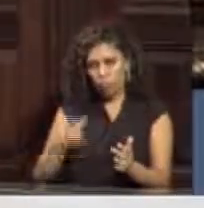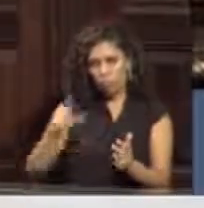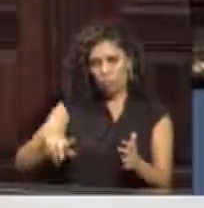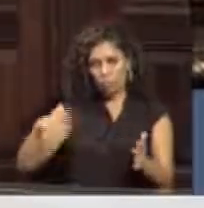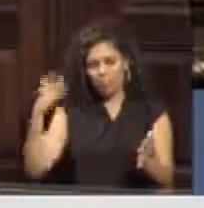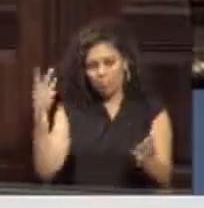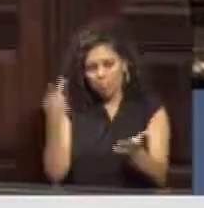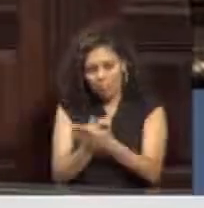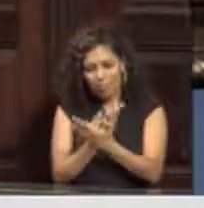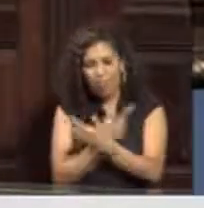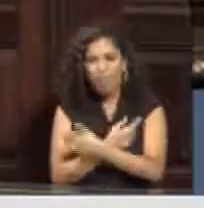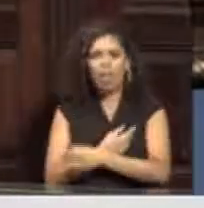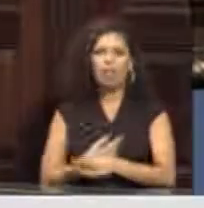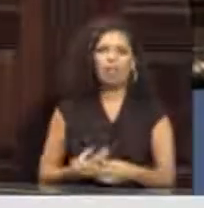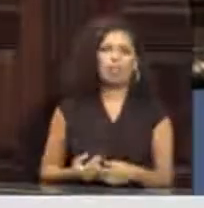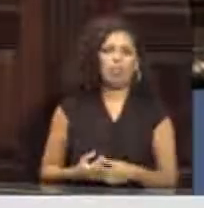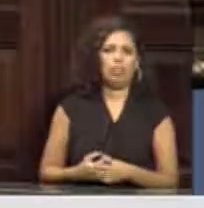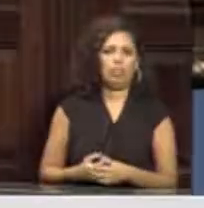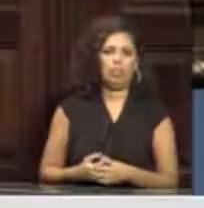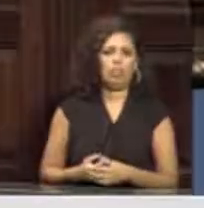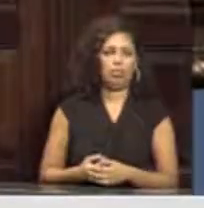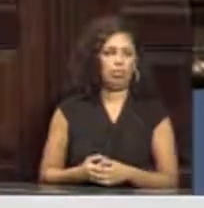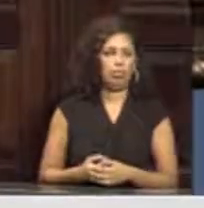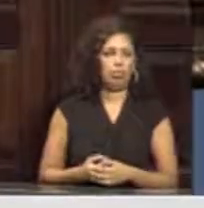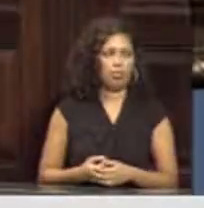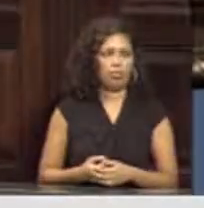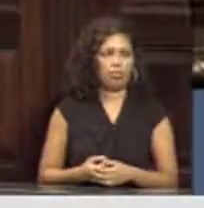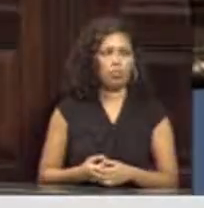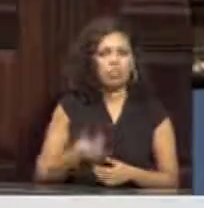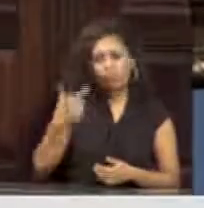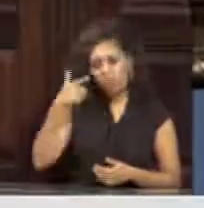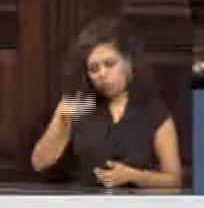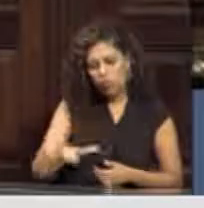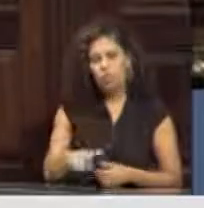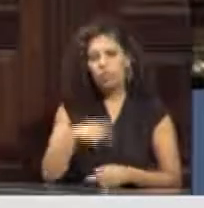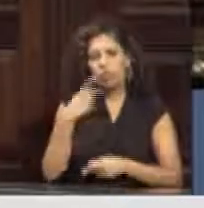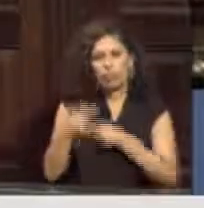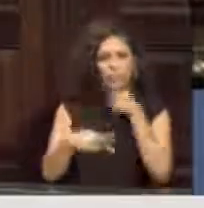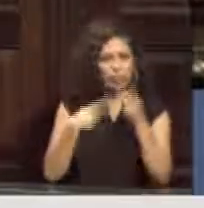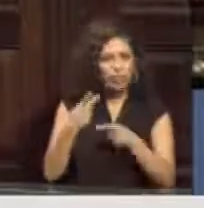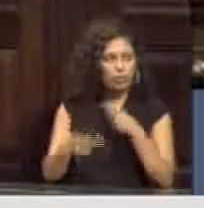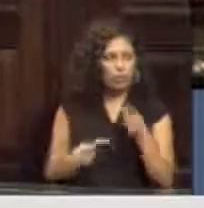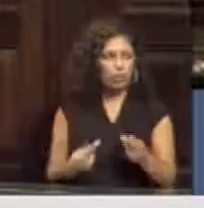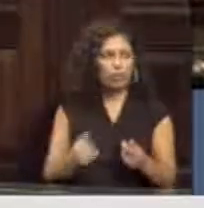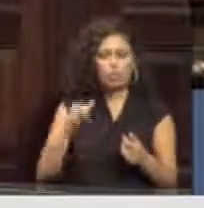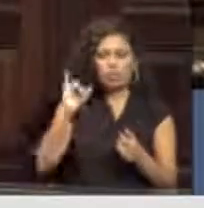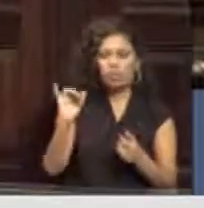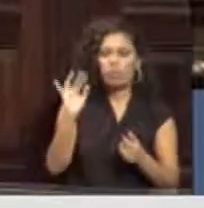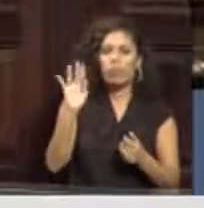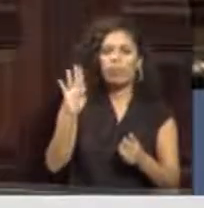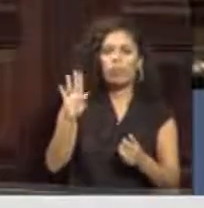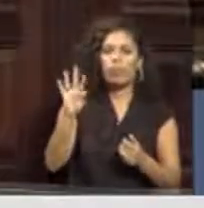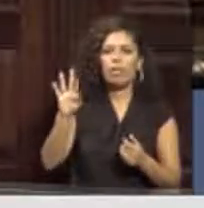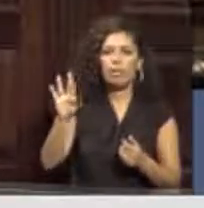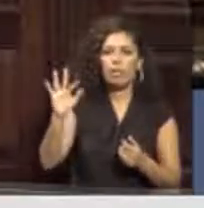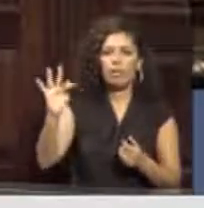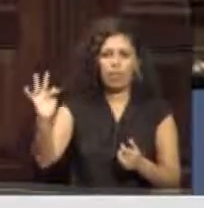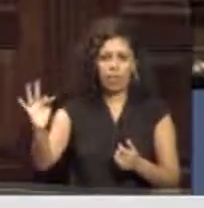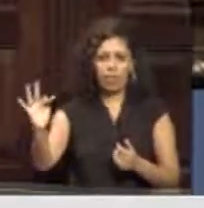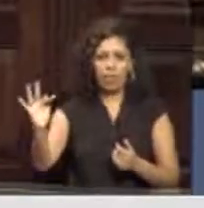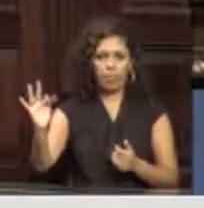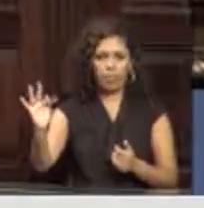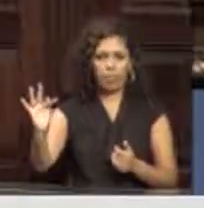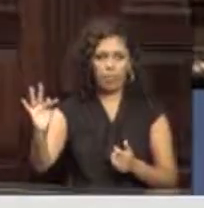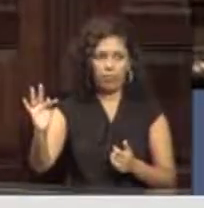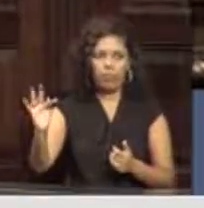ela fala sobre a BRF, dizendo que a BRF, que